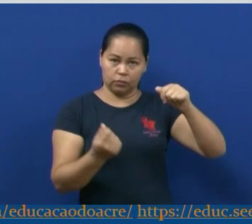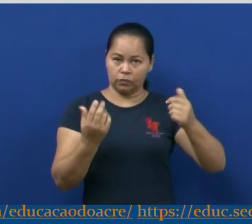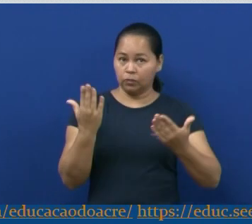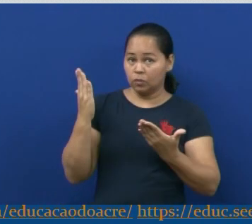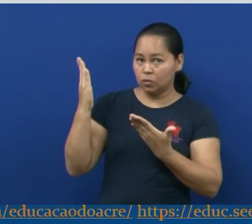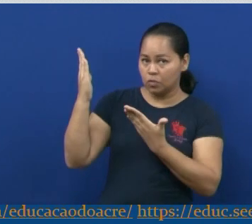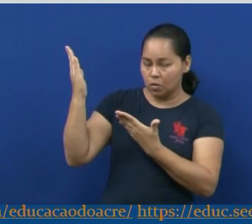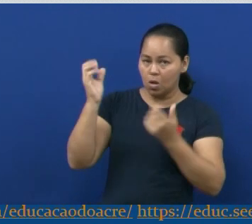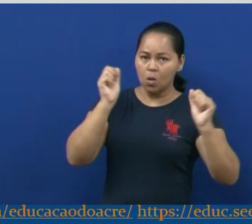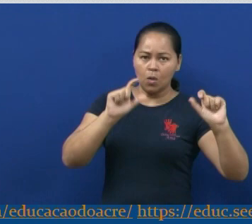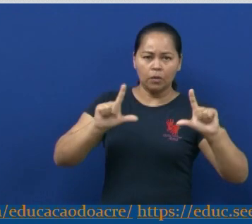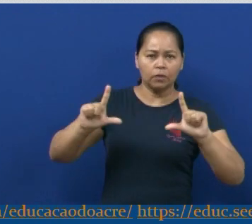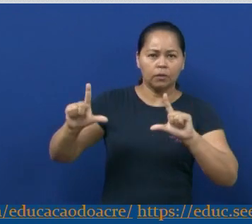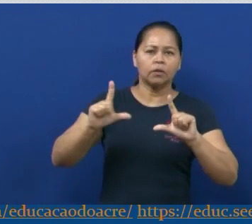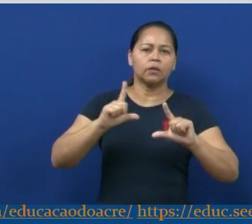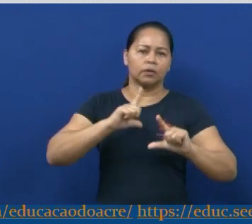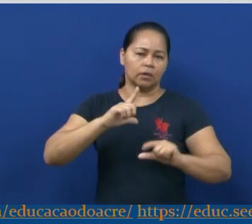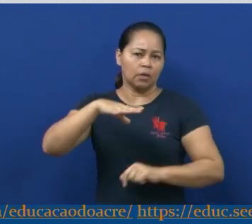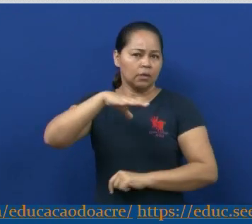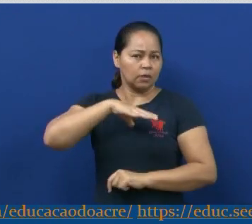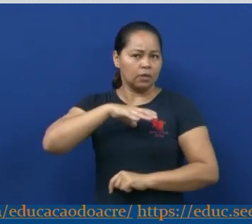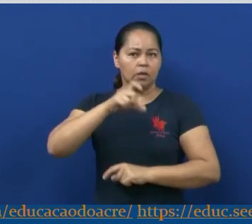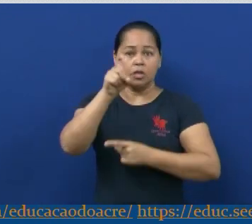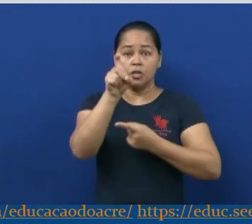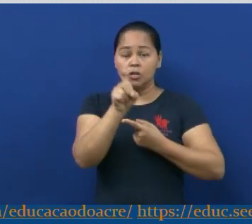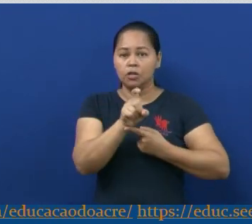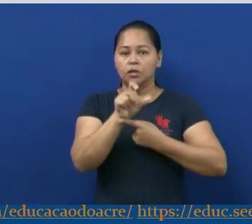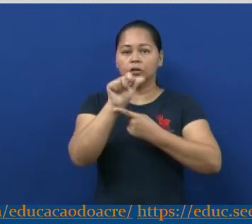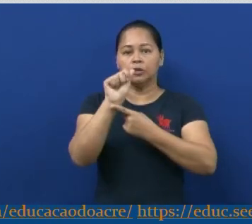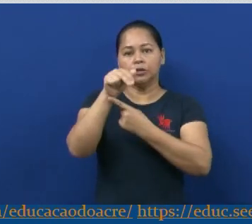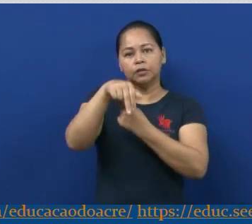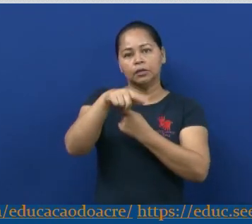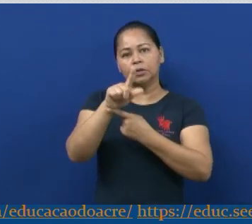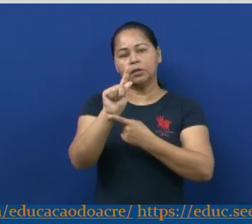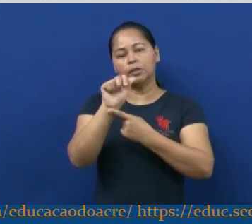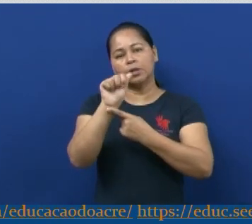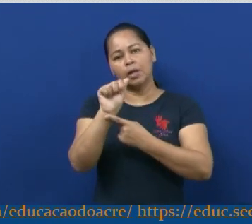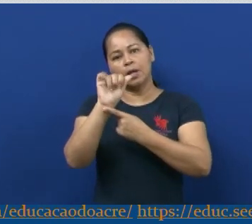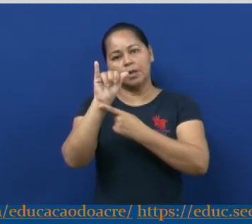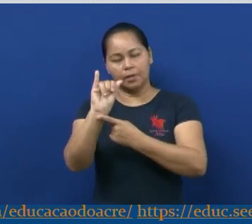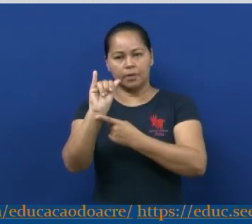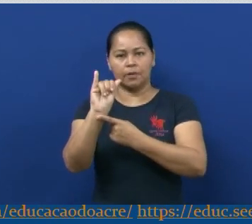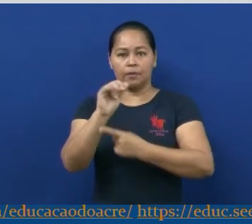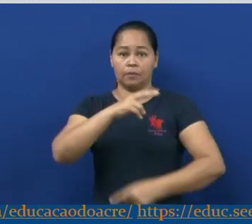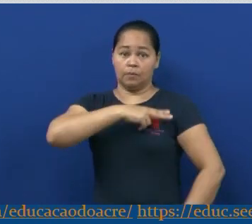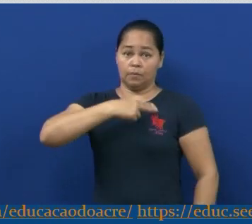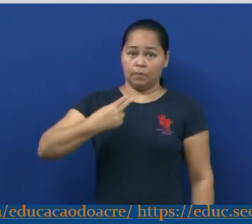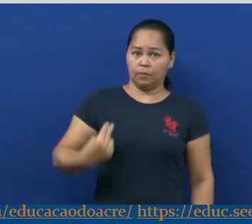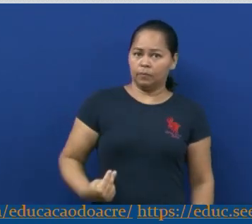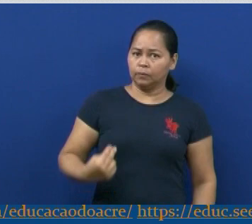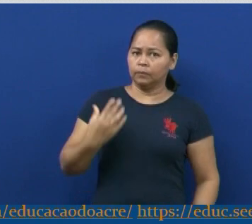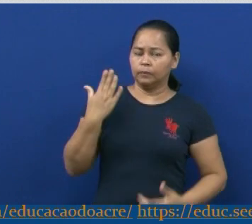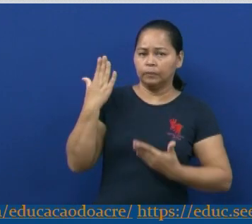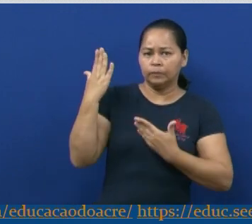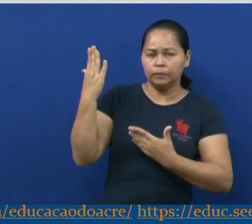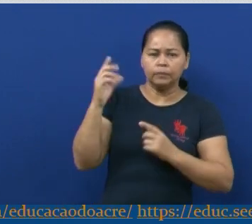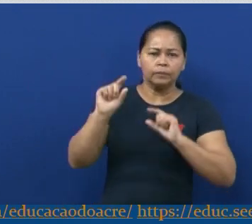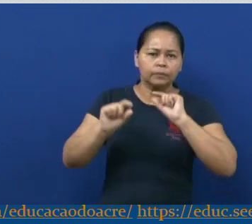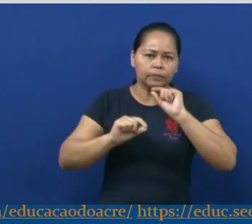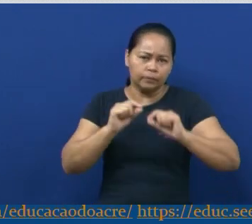temos aqui a cidade de Xangai, na China. Medidas de isolamento tomadas pela China